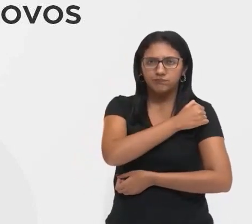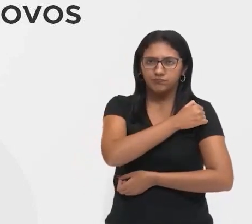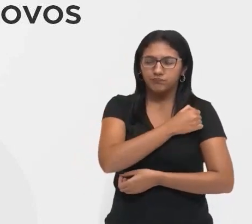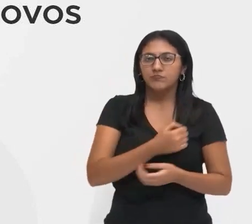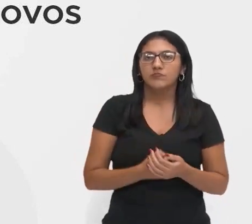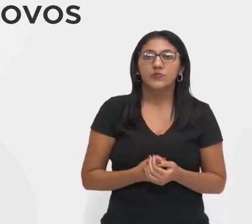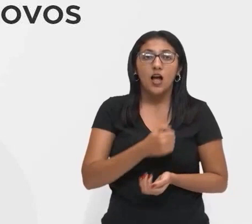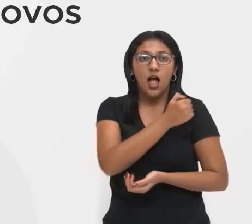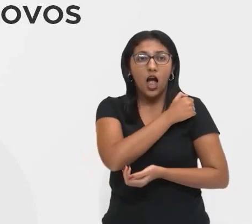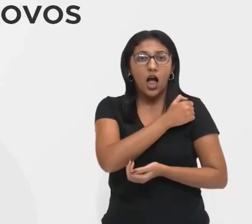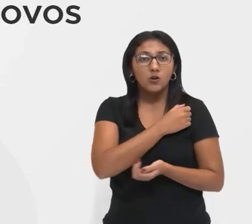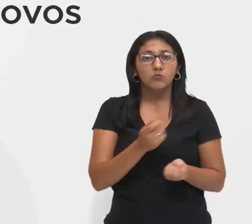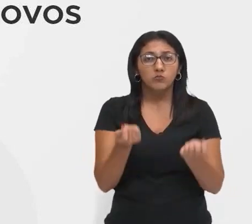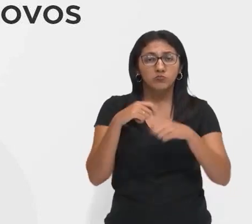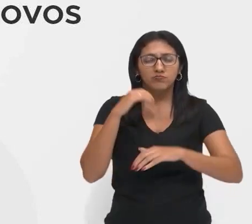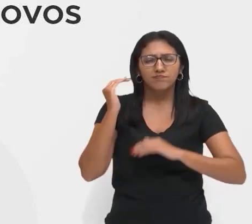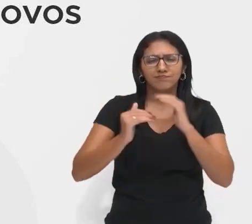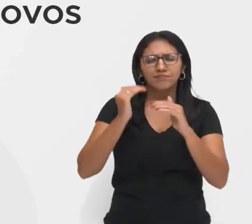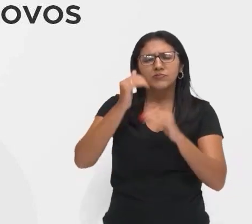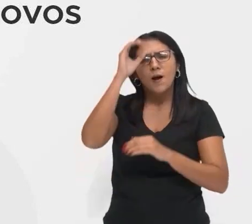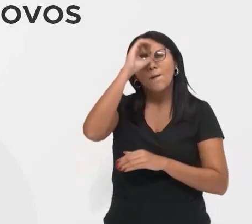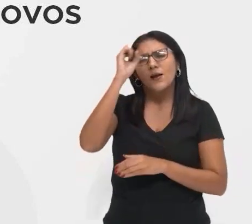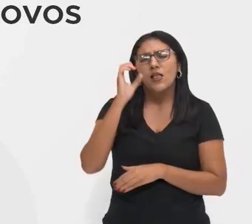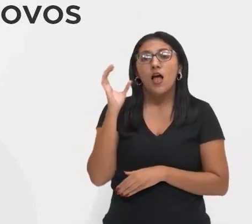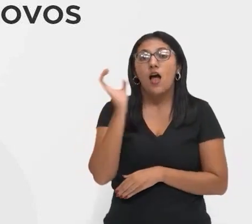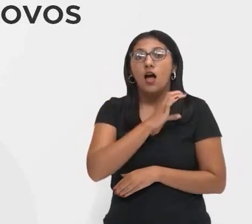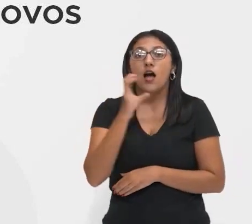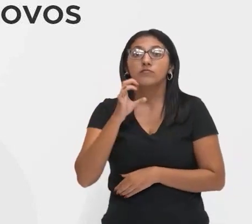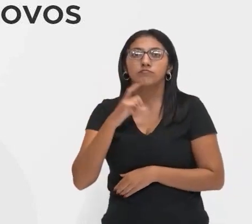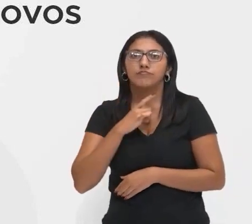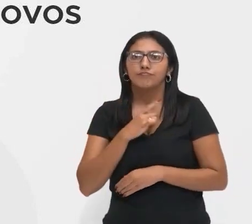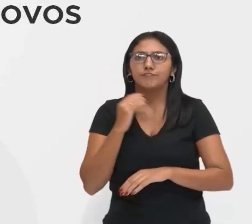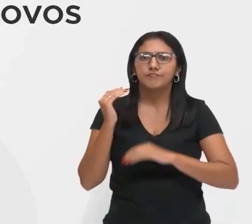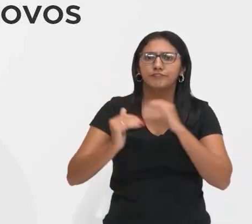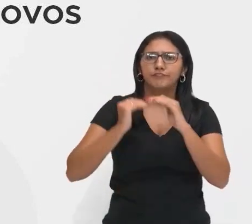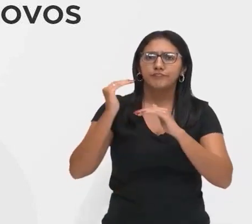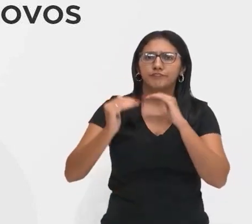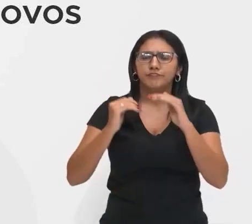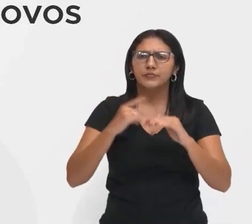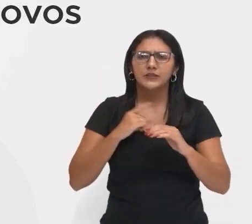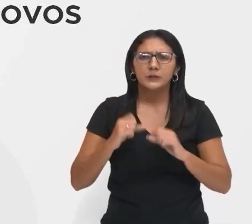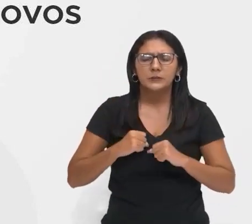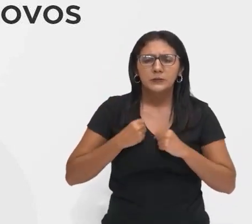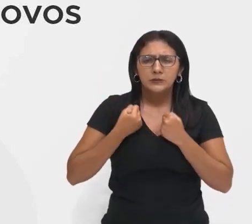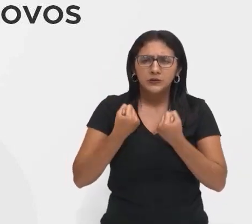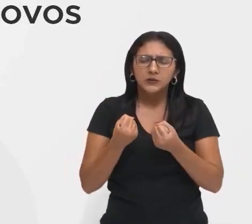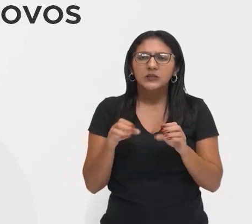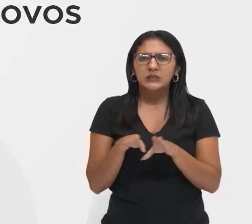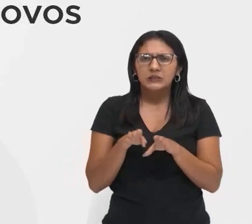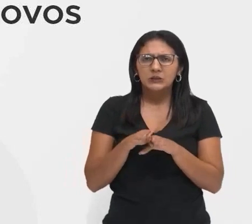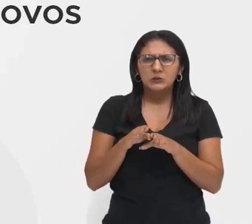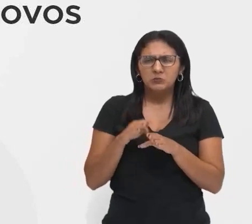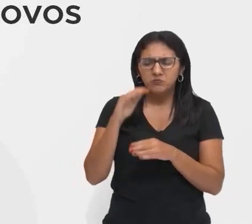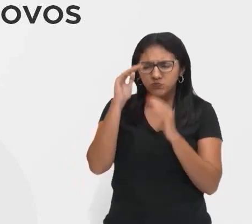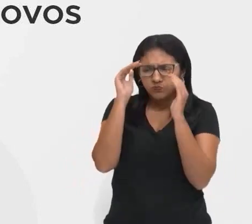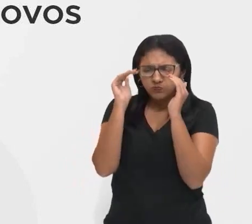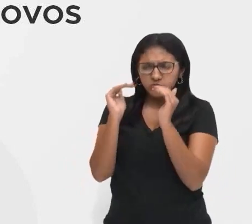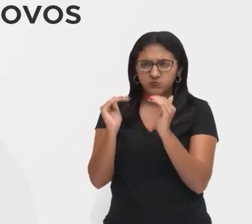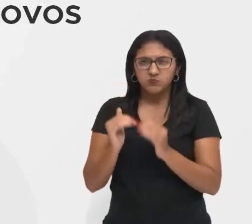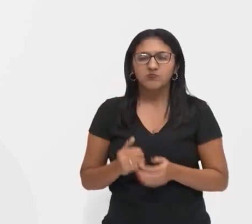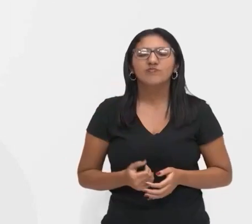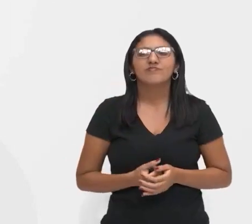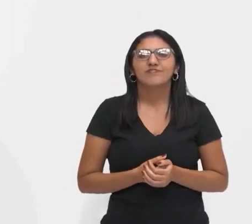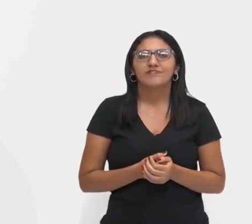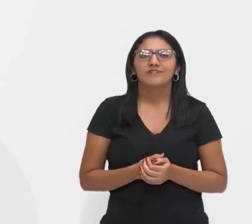aprender mais rápido e partem para novos desafios com mais disposição e confiança.